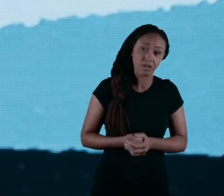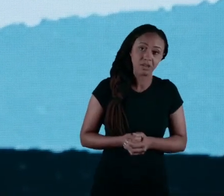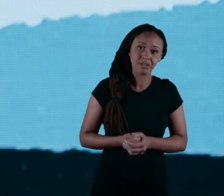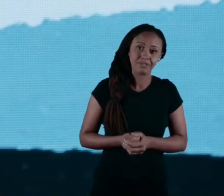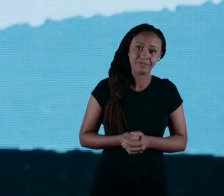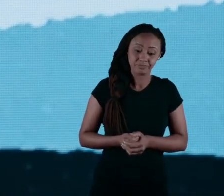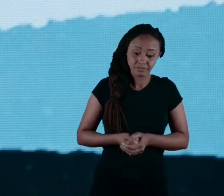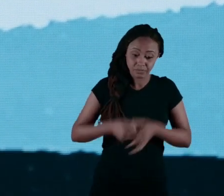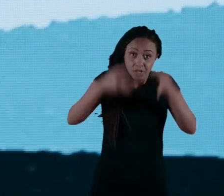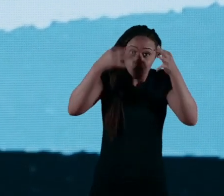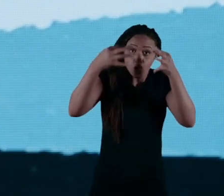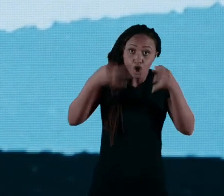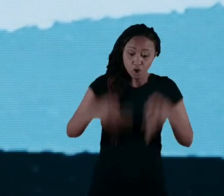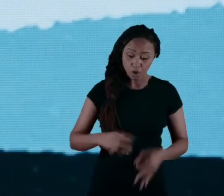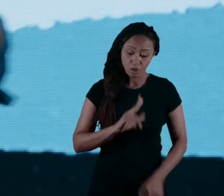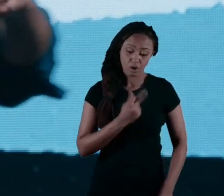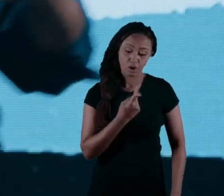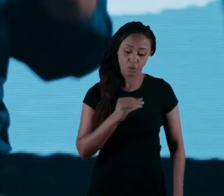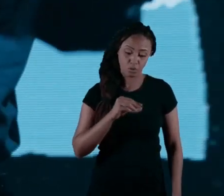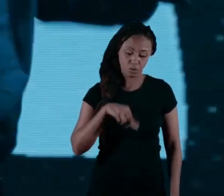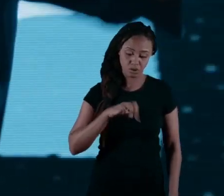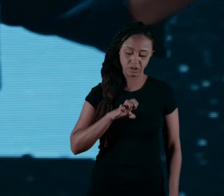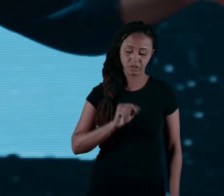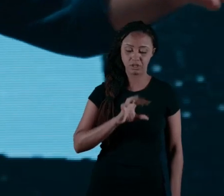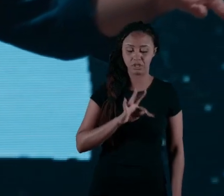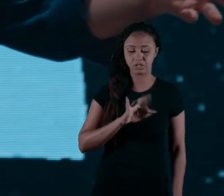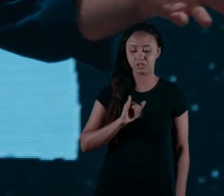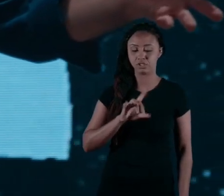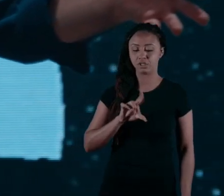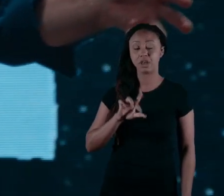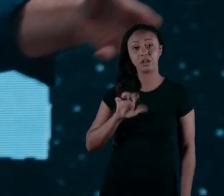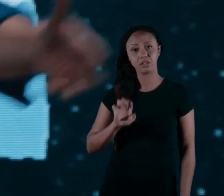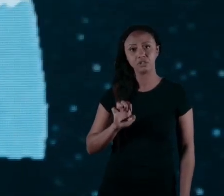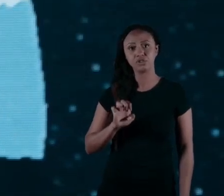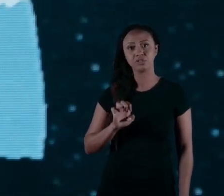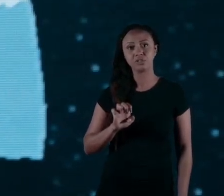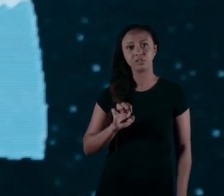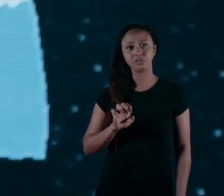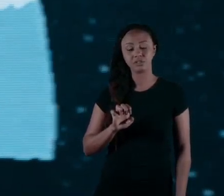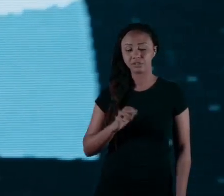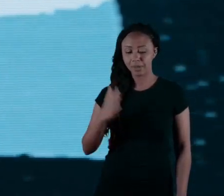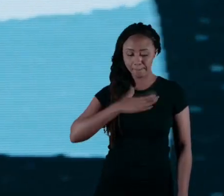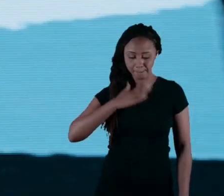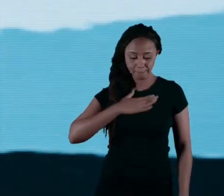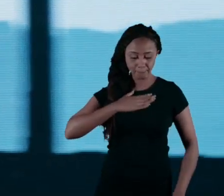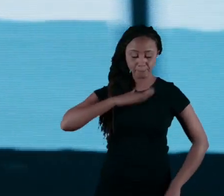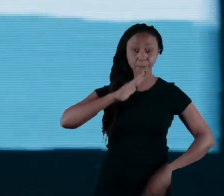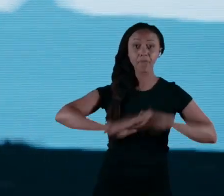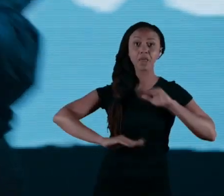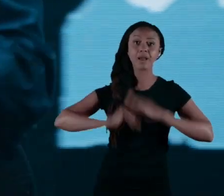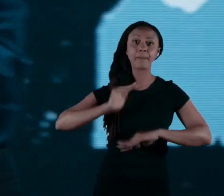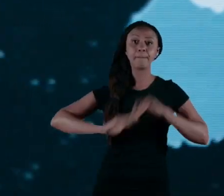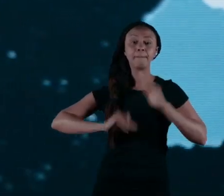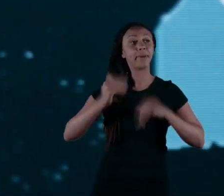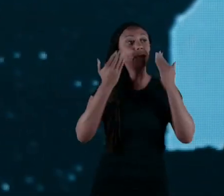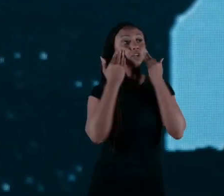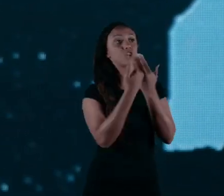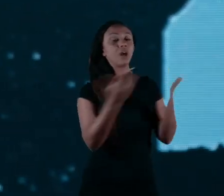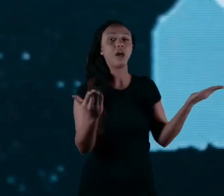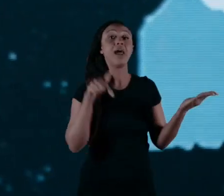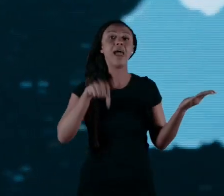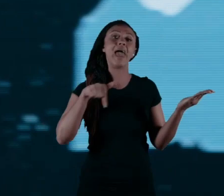avaliza o teu testemunho, empodera a sua posição diante da